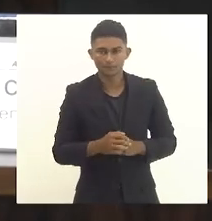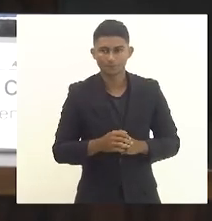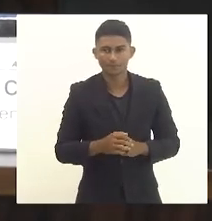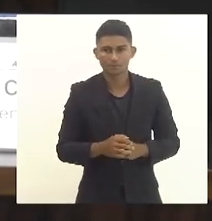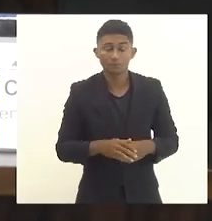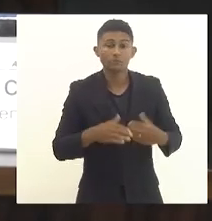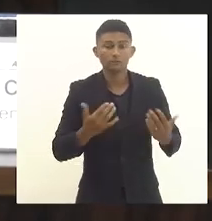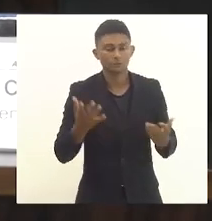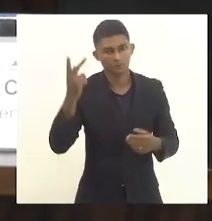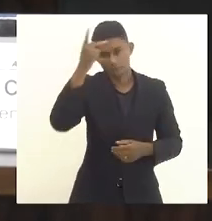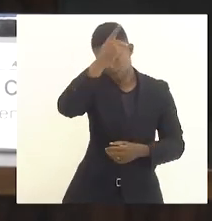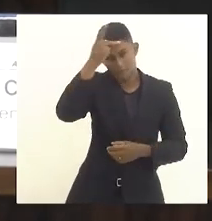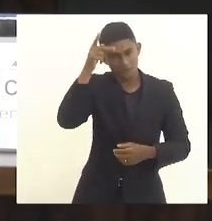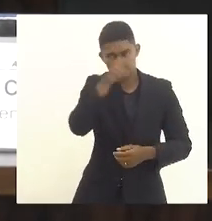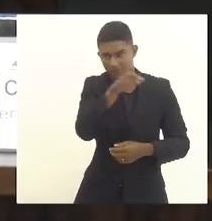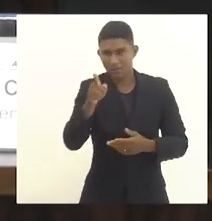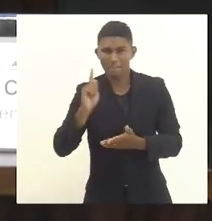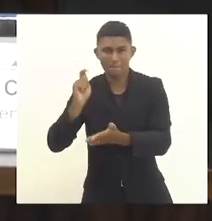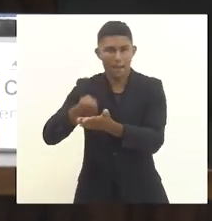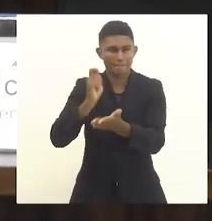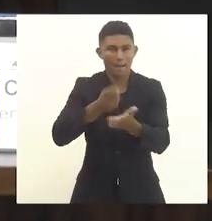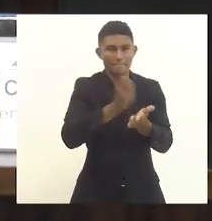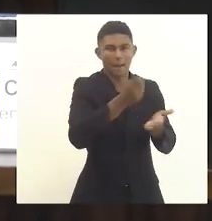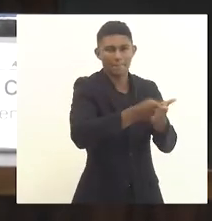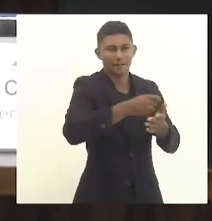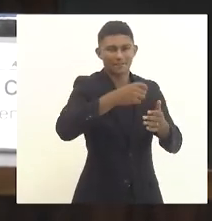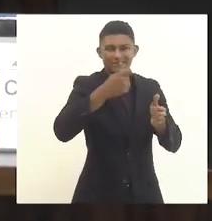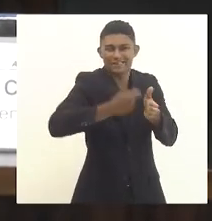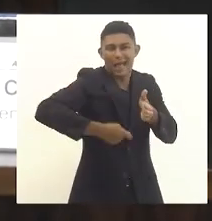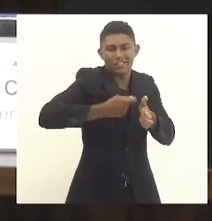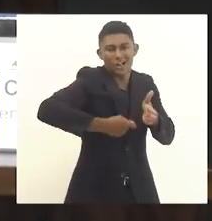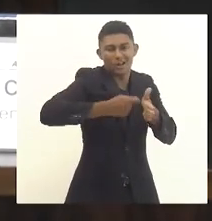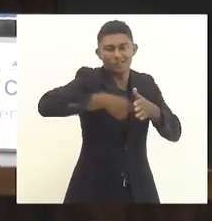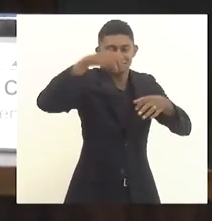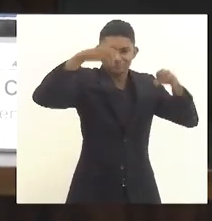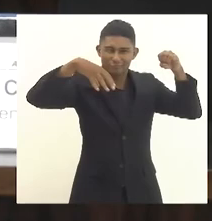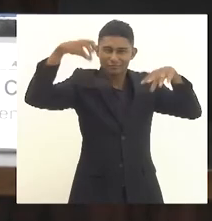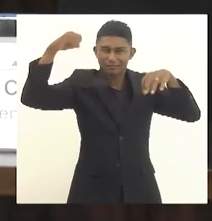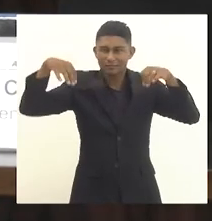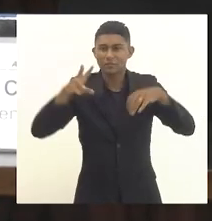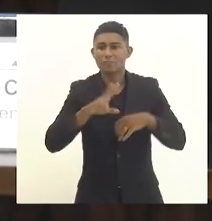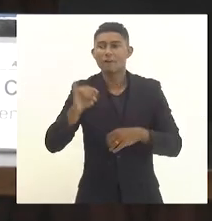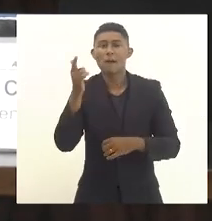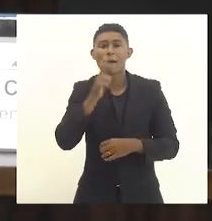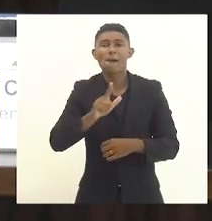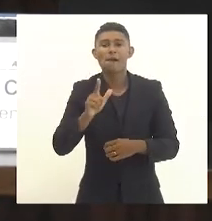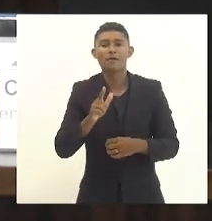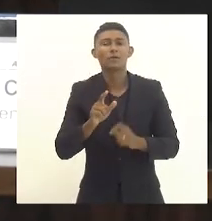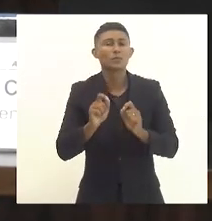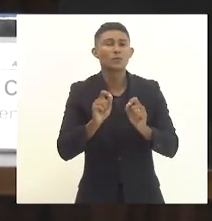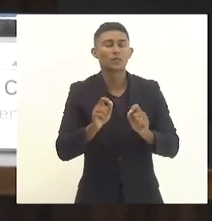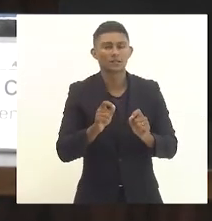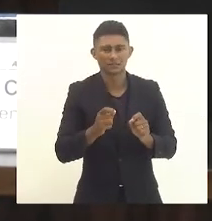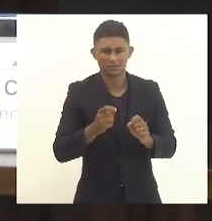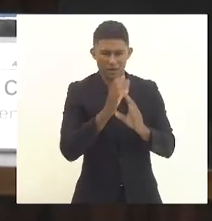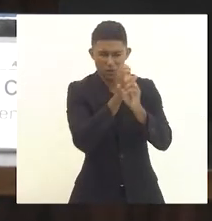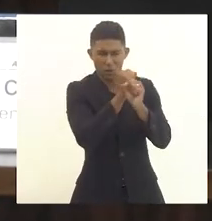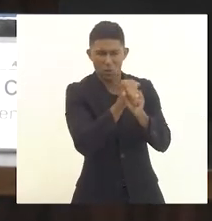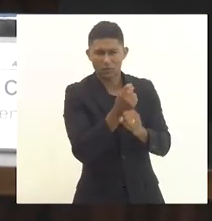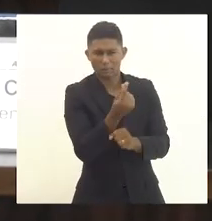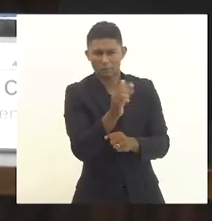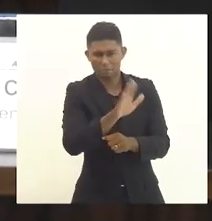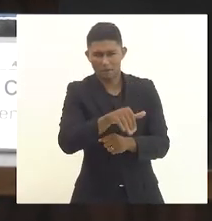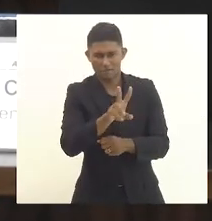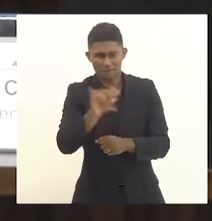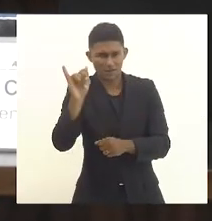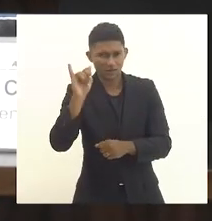que paga a taxa de iluminação vai ganhar com a chegada do 5G? A conta vai diminuir? Por favor, Igor.